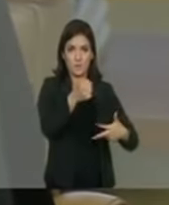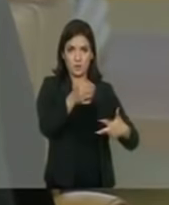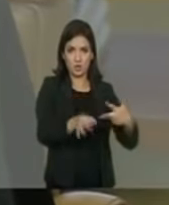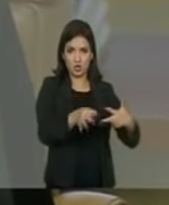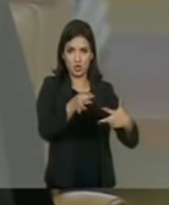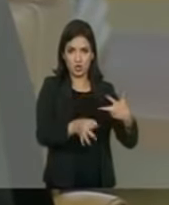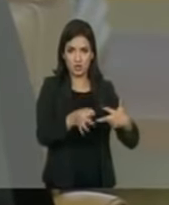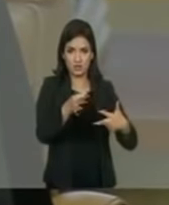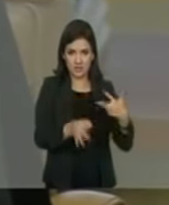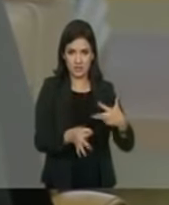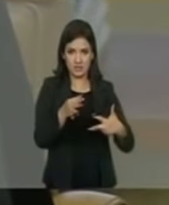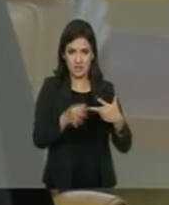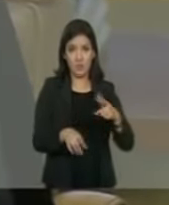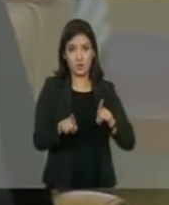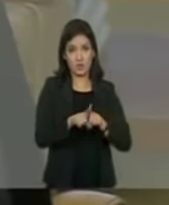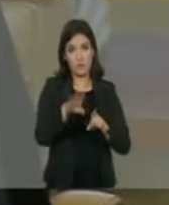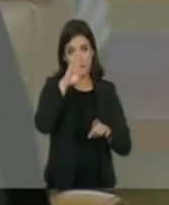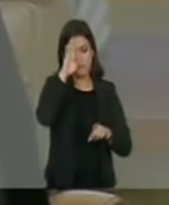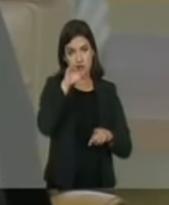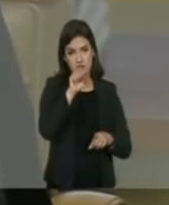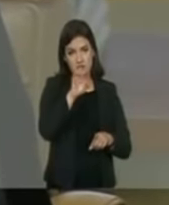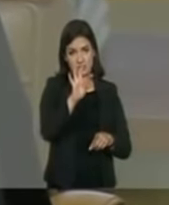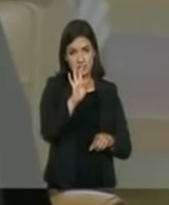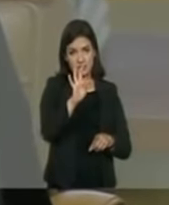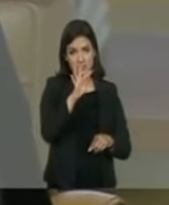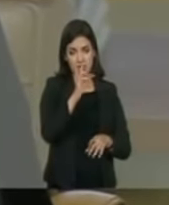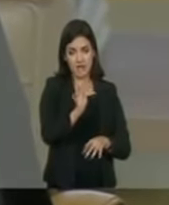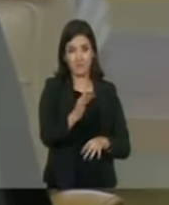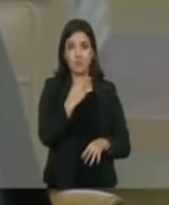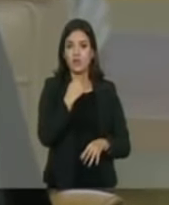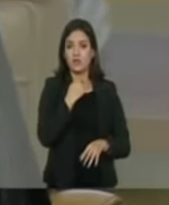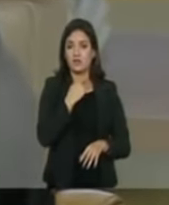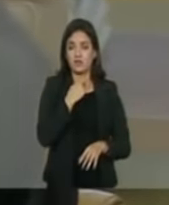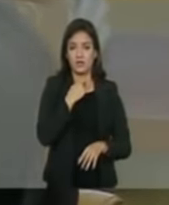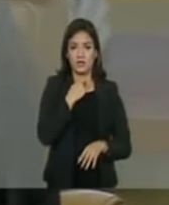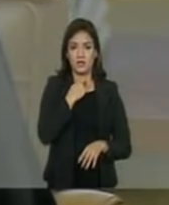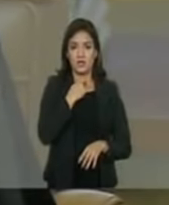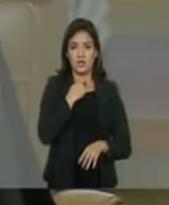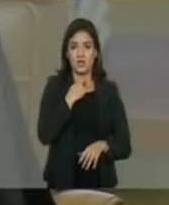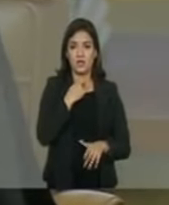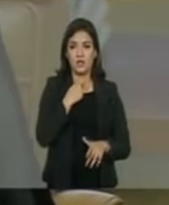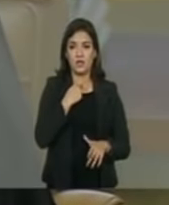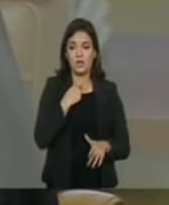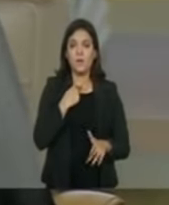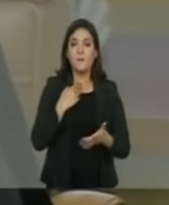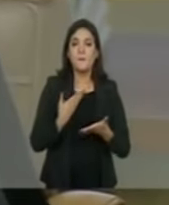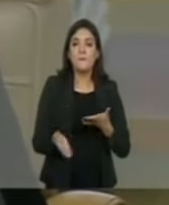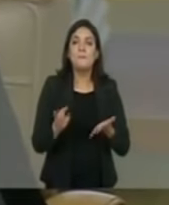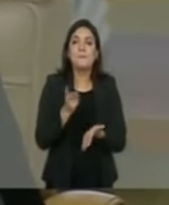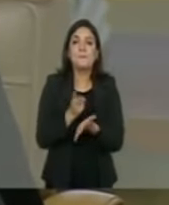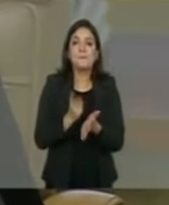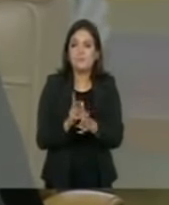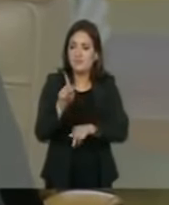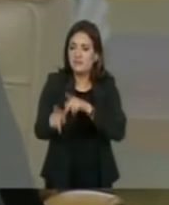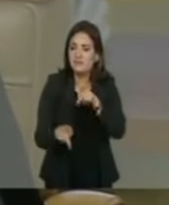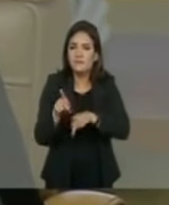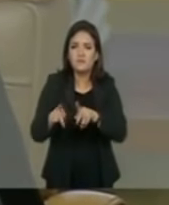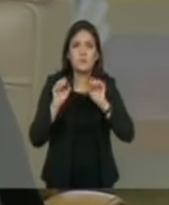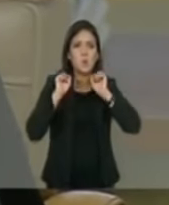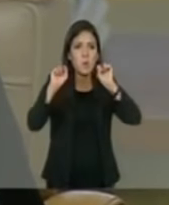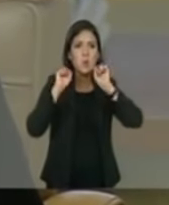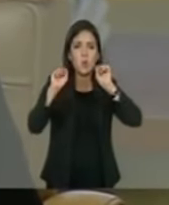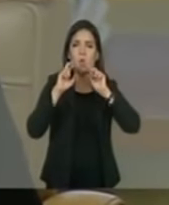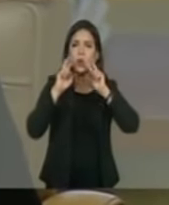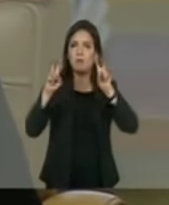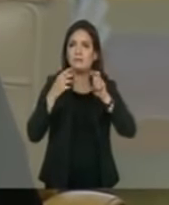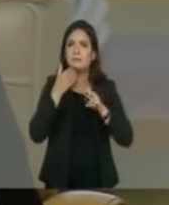em particular o supremo tribunal federal não pode demitir se mesmo que o clamor popular manifeste contrariamente